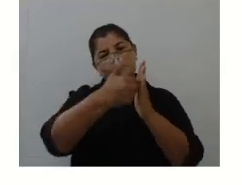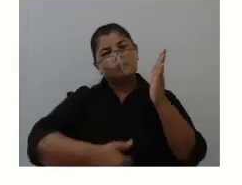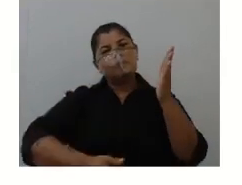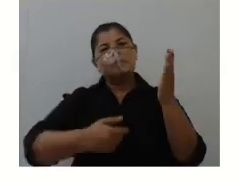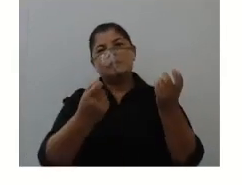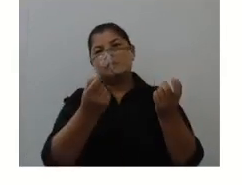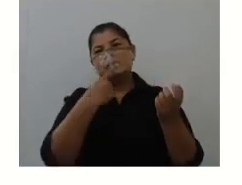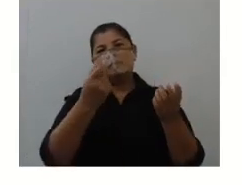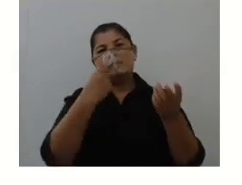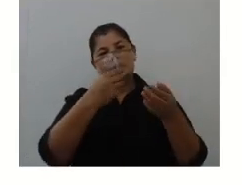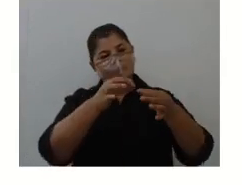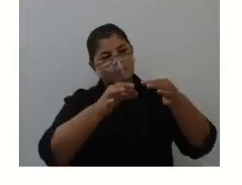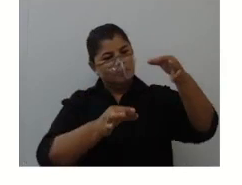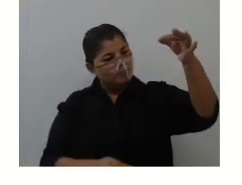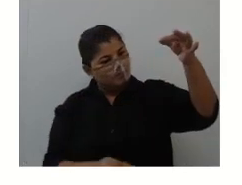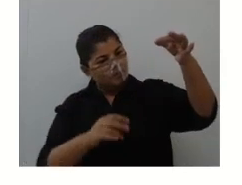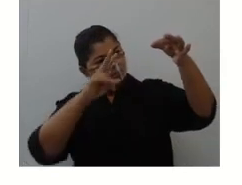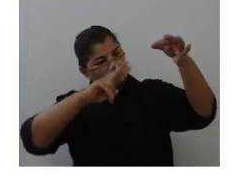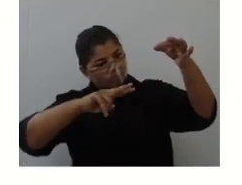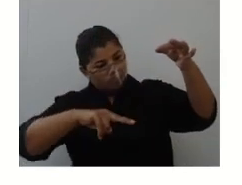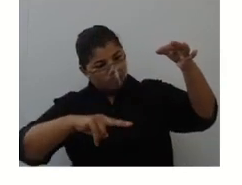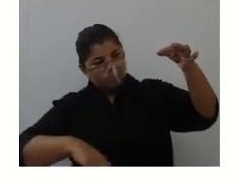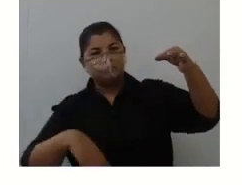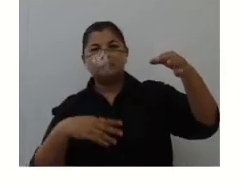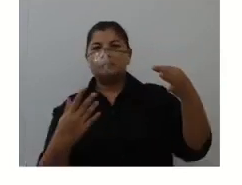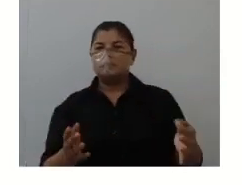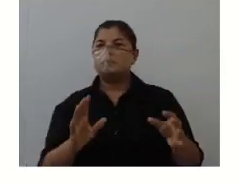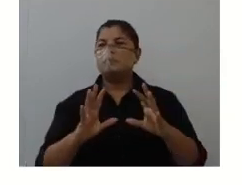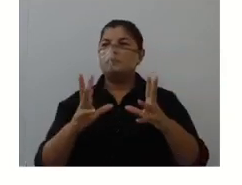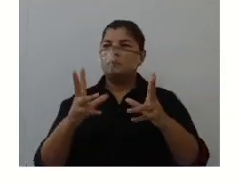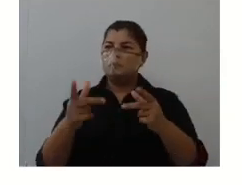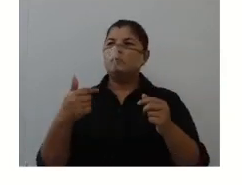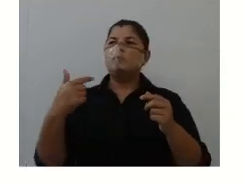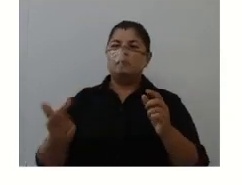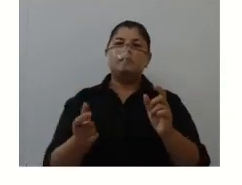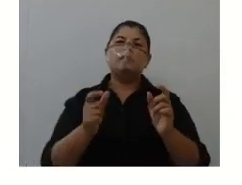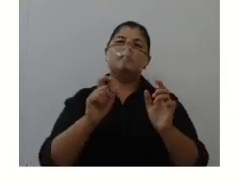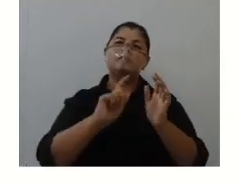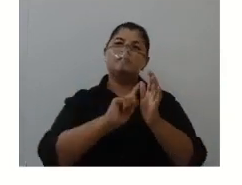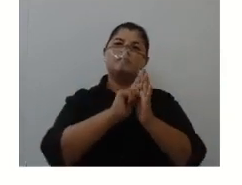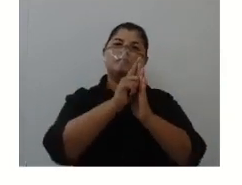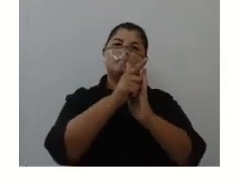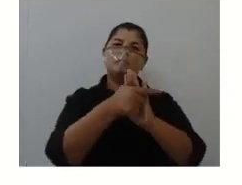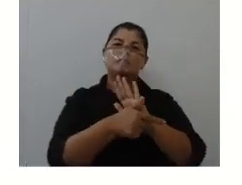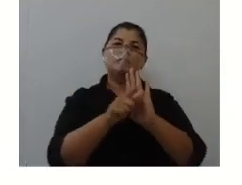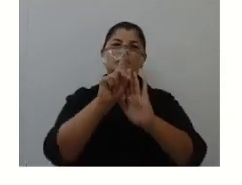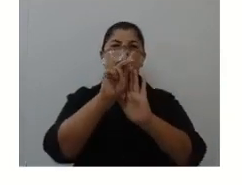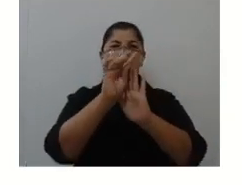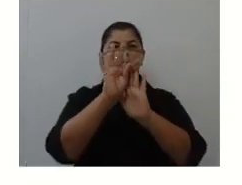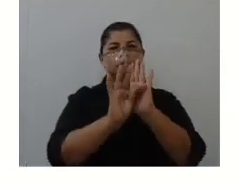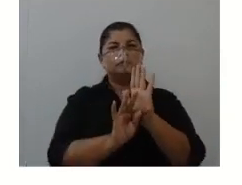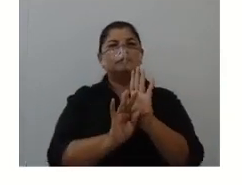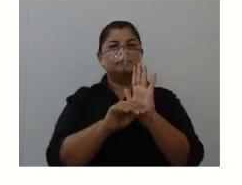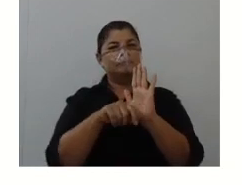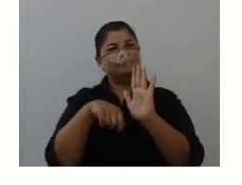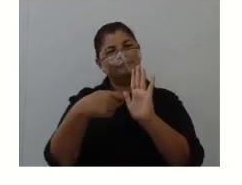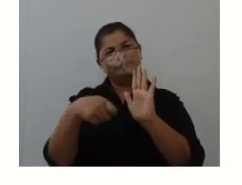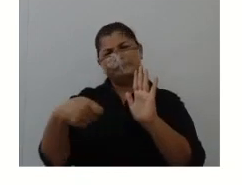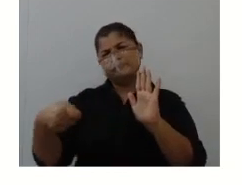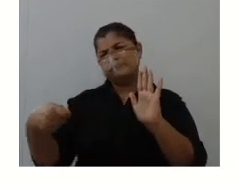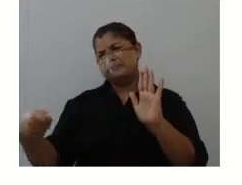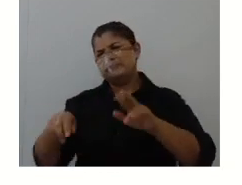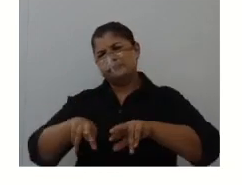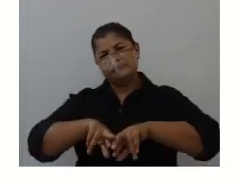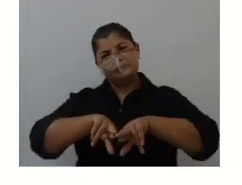dos gêneros discursivos, dos gêneros textuais. Deixa em tela cheia para essa galera tirar print, Porque você vai encontrar muitos desses gêneros